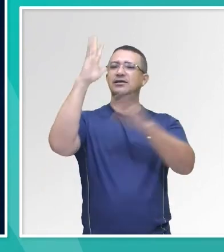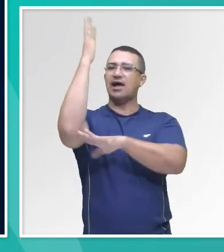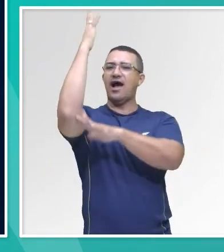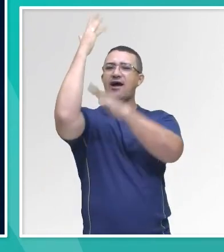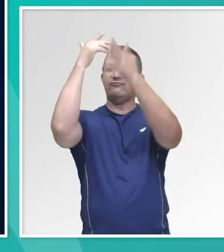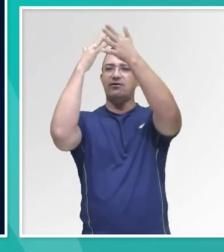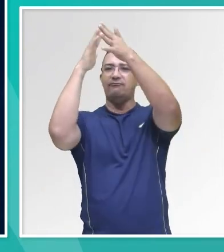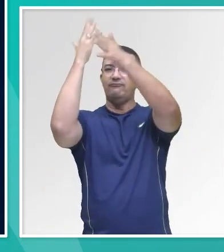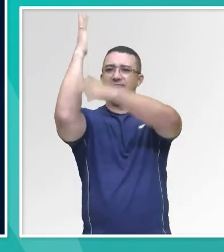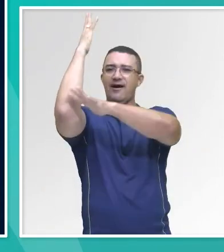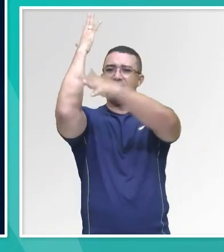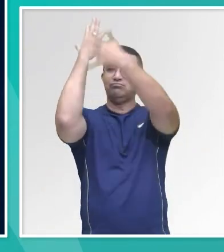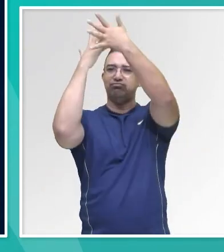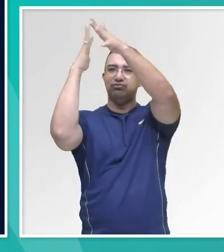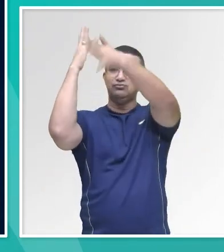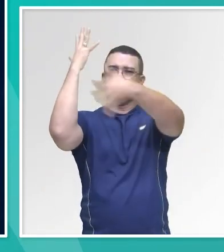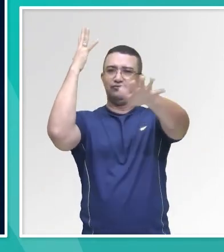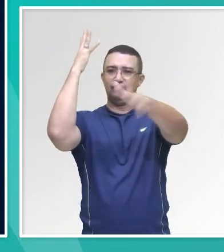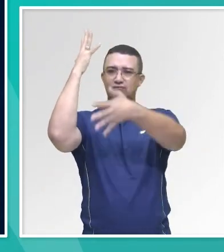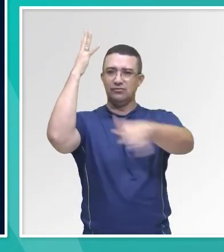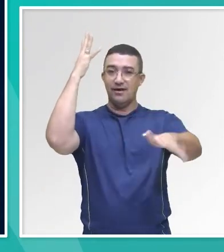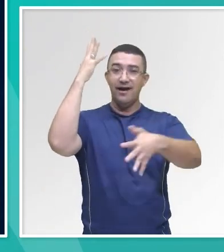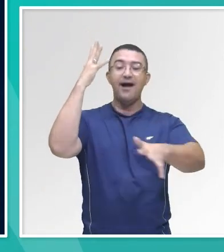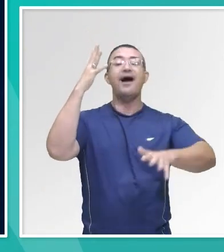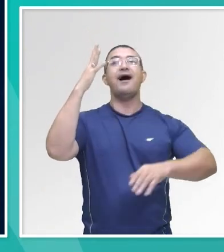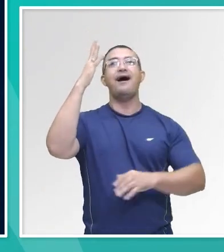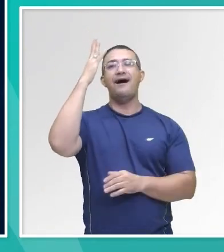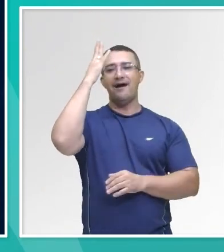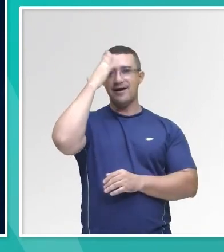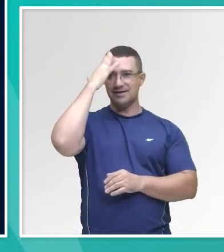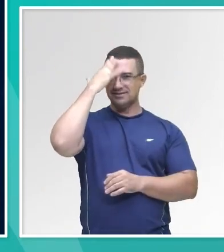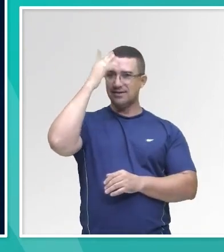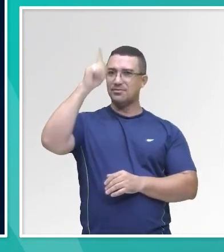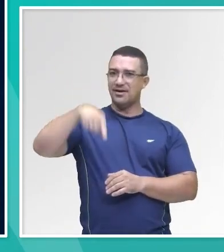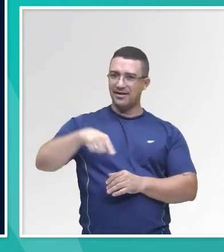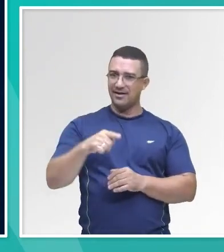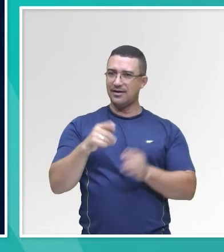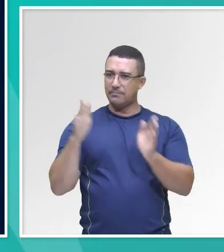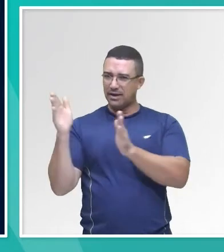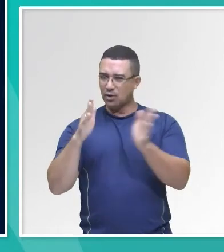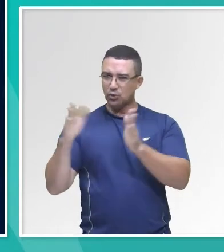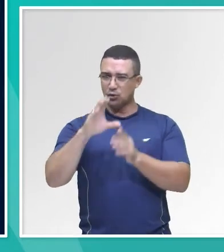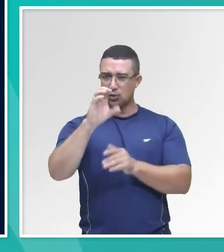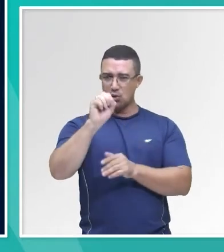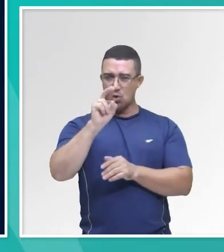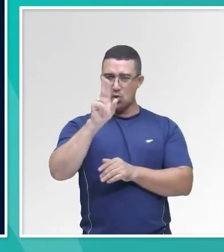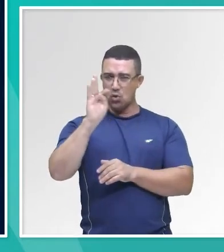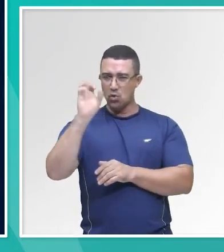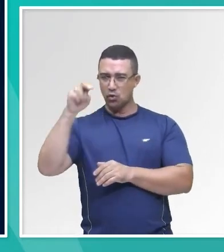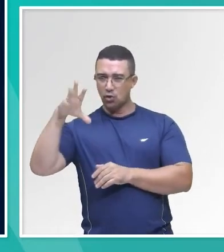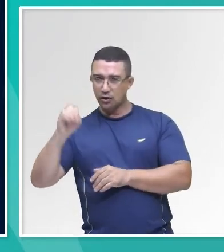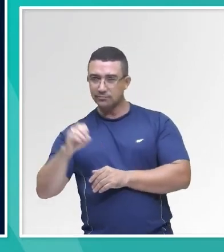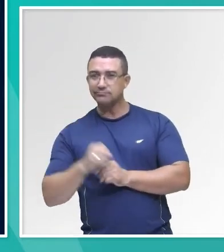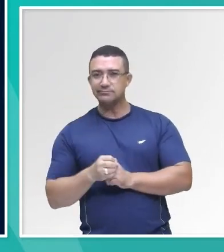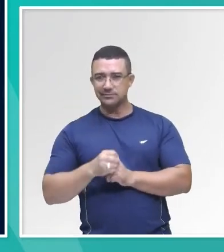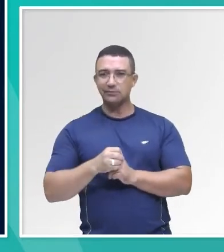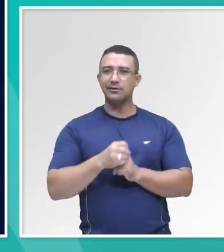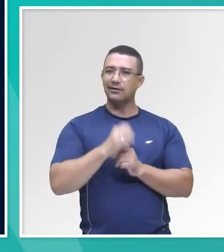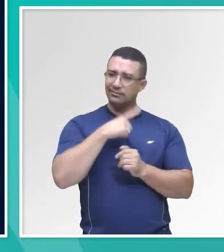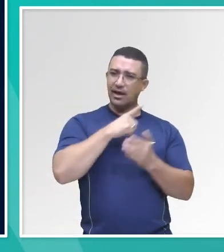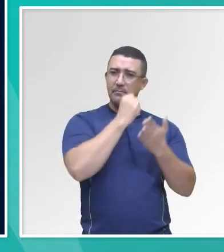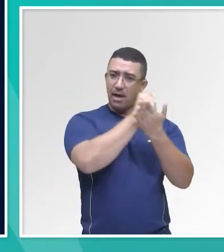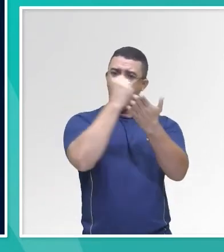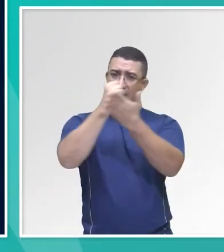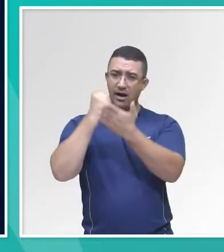caíam, aí você já sabe, opa, agora está no outono. Então, ele vai deixar pistas ali. Ele pode não indicar